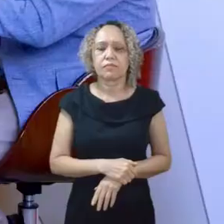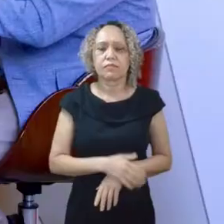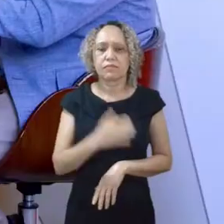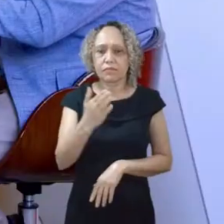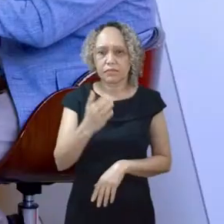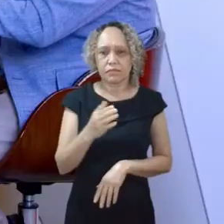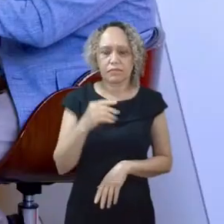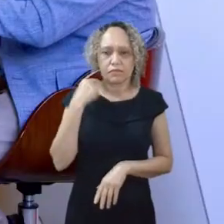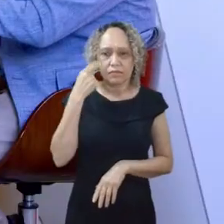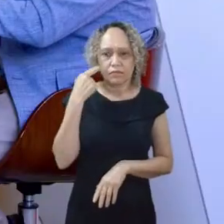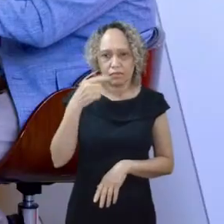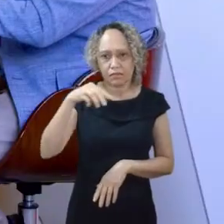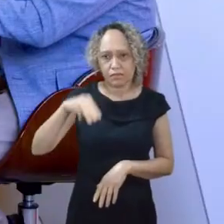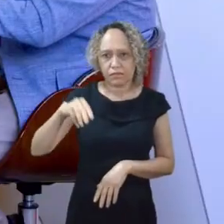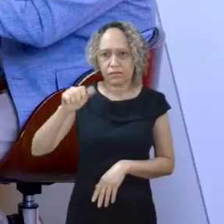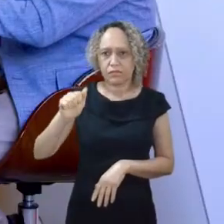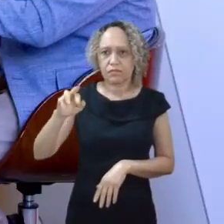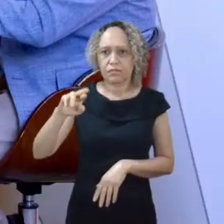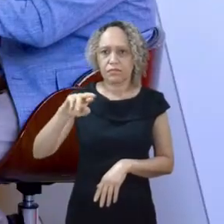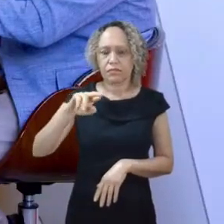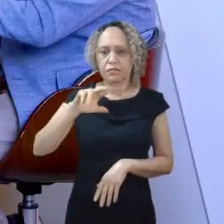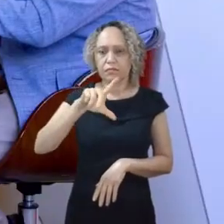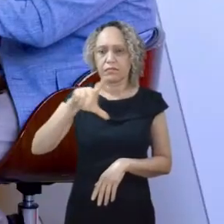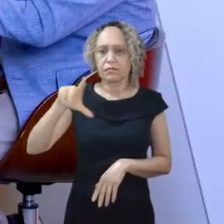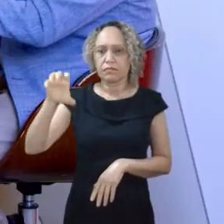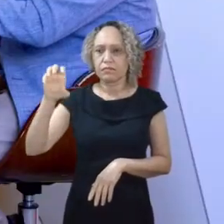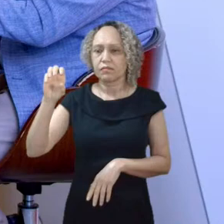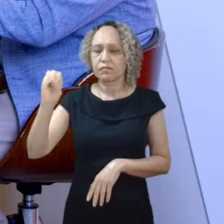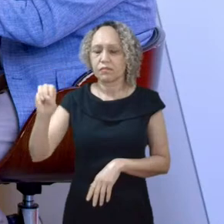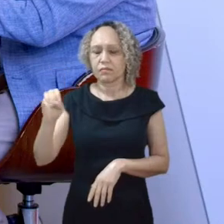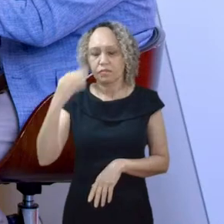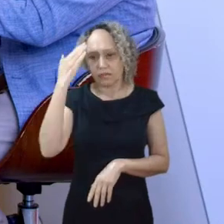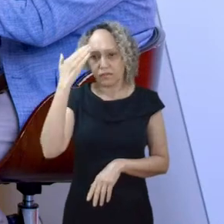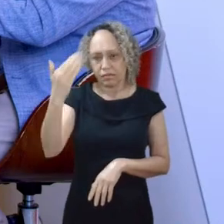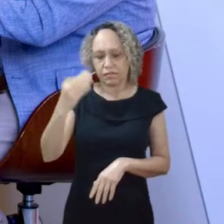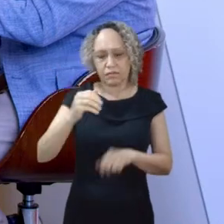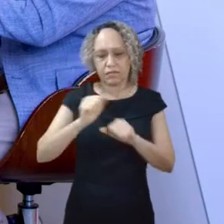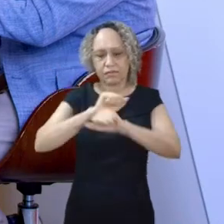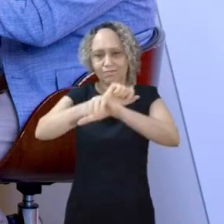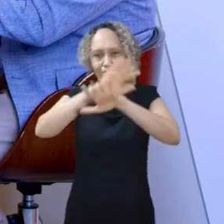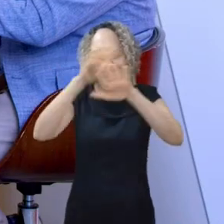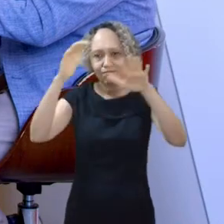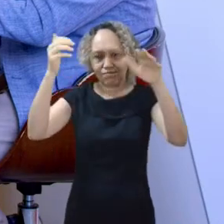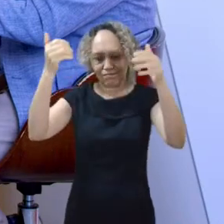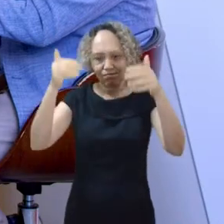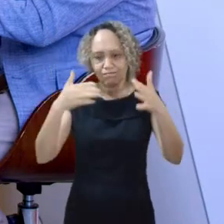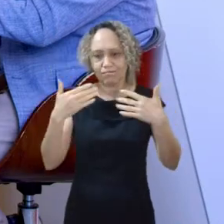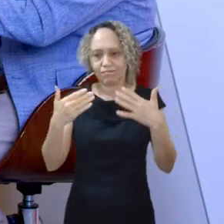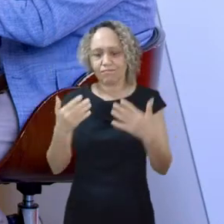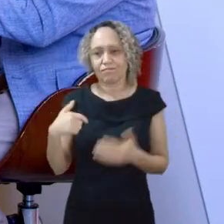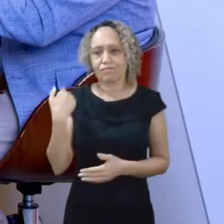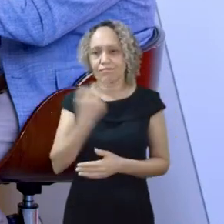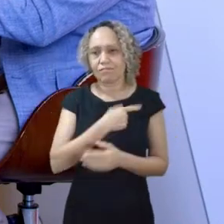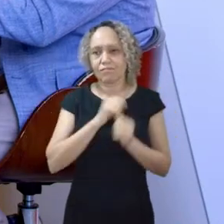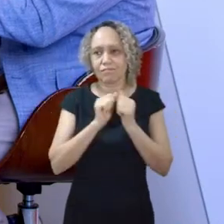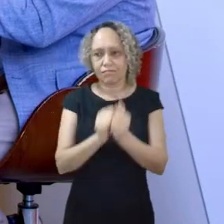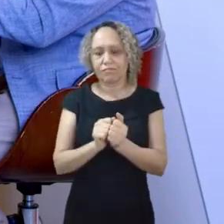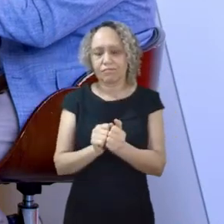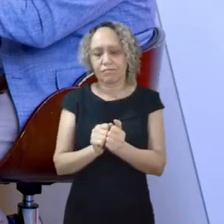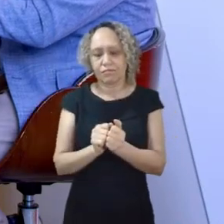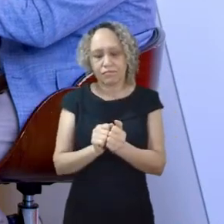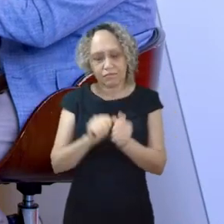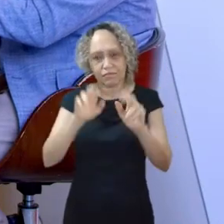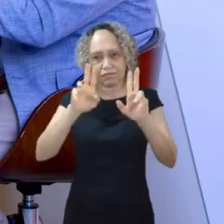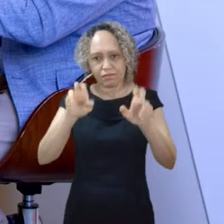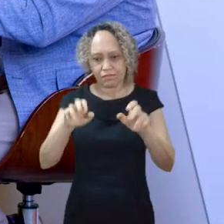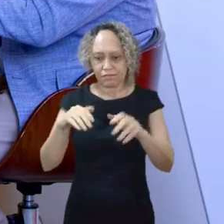obrigado mais uma vez aí por essa conversa tão esclarecedora aqui com a gente, e eu acho que na medida que esse assunto ele for